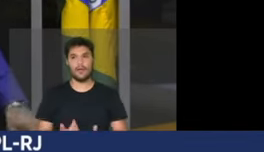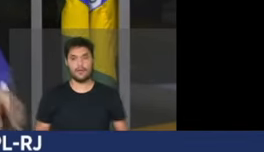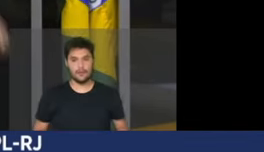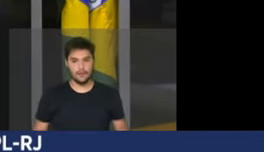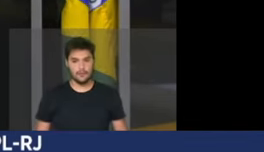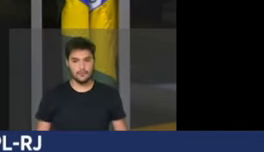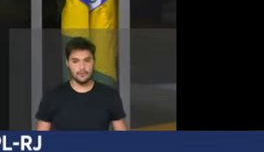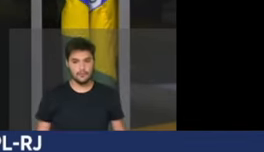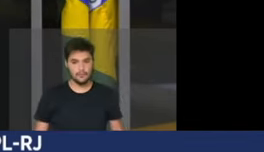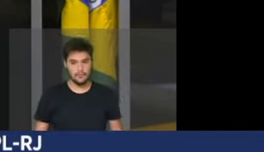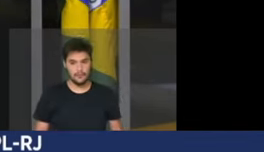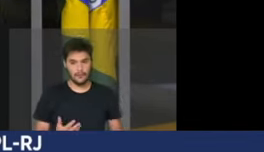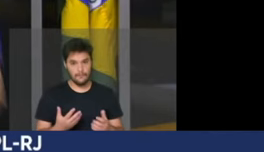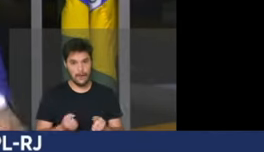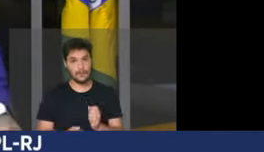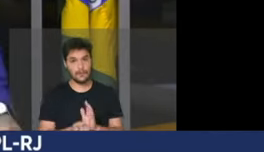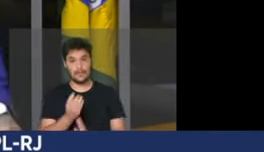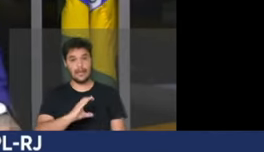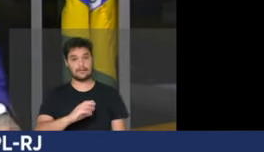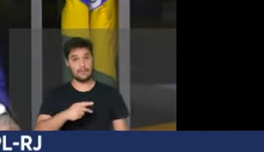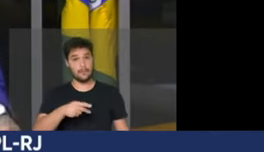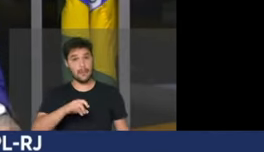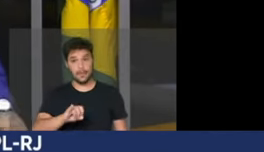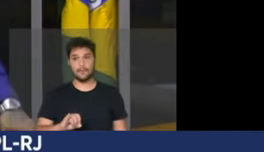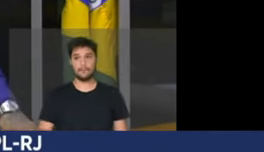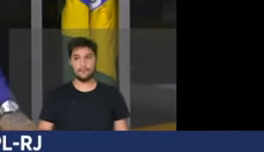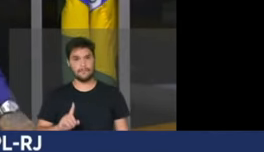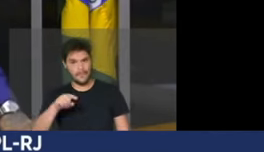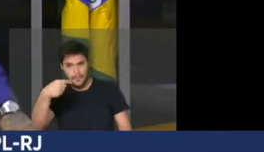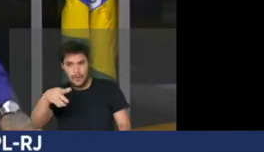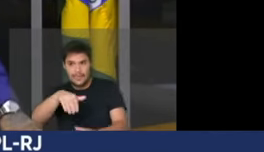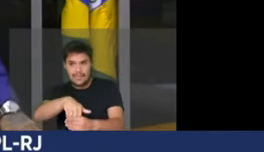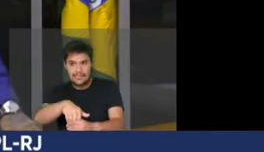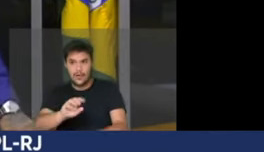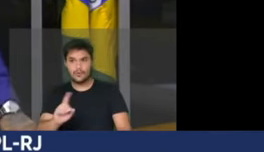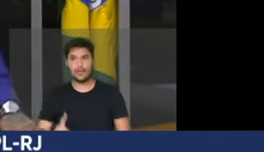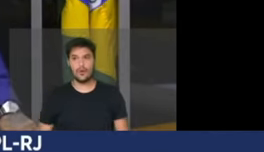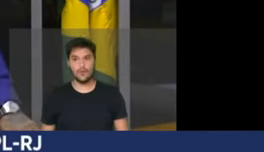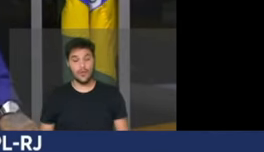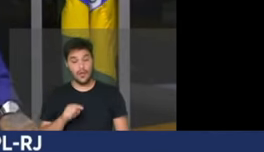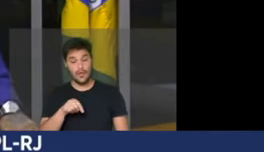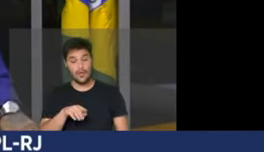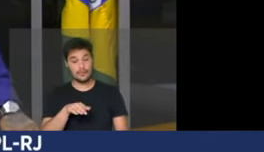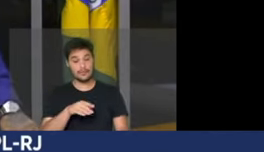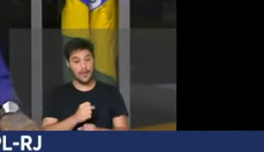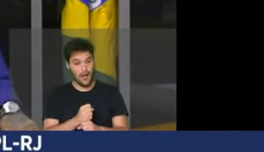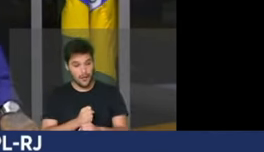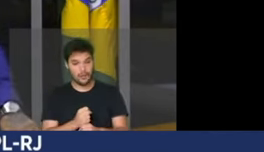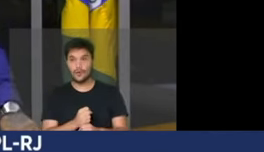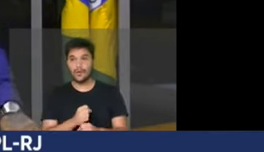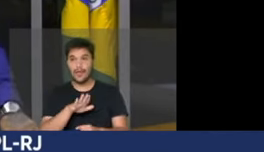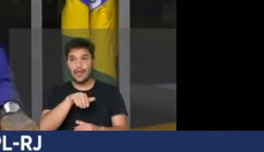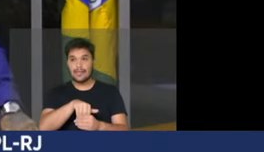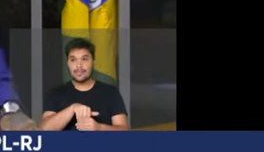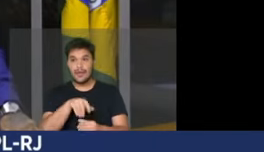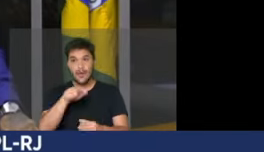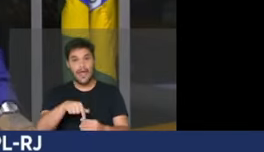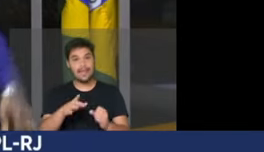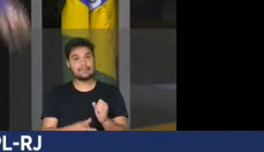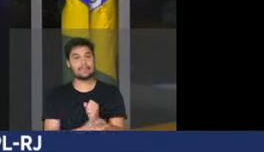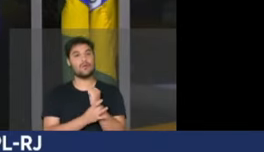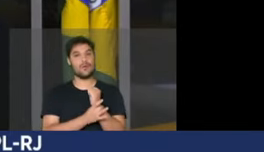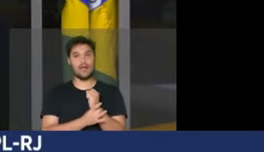Sampaio. Vamos instaurar essa CPI, não é depois da eleição, porque a eleição esse ano se tornou questão de segurança